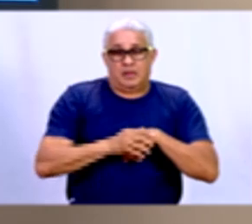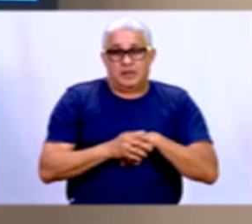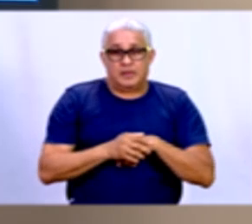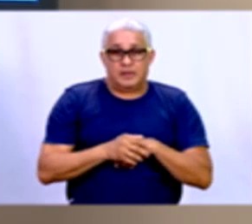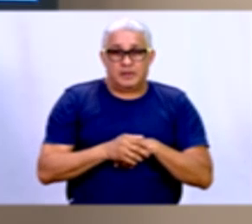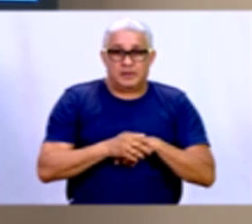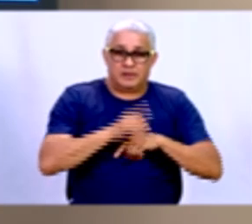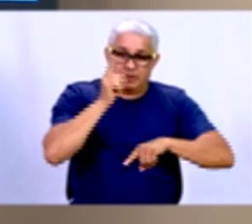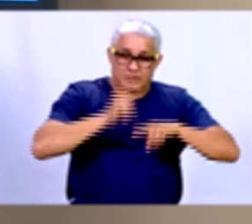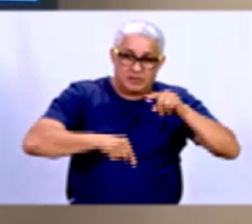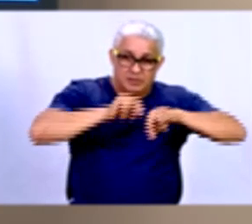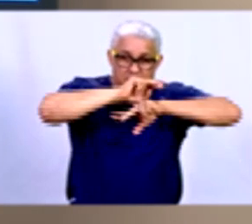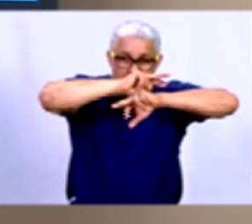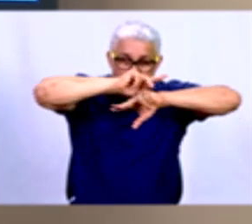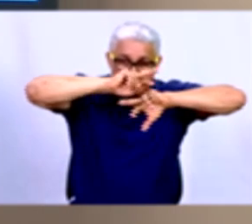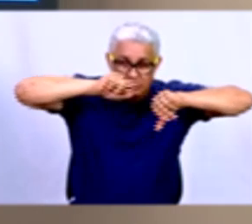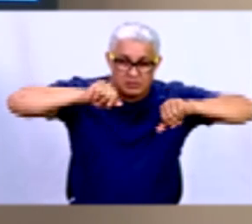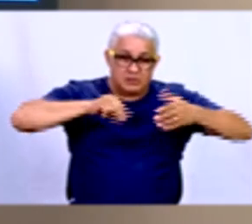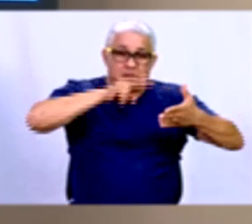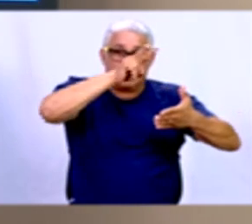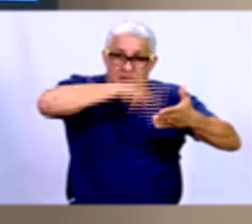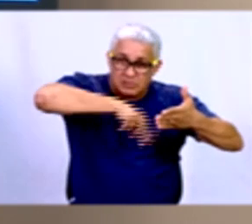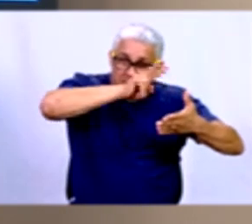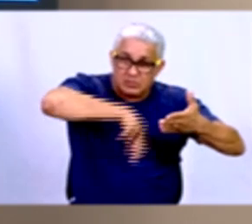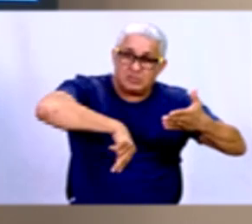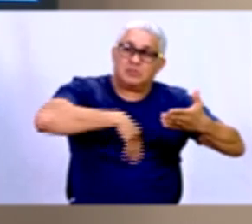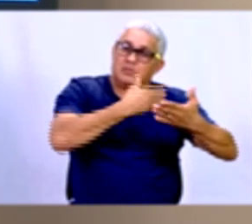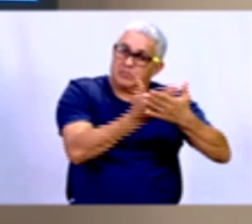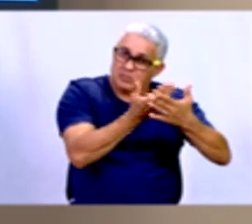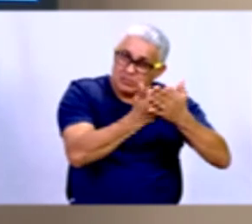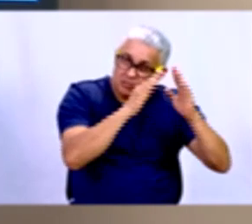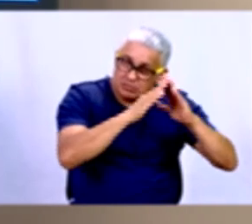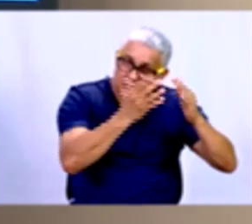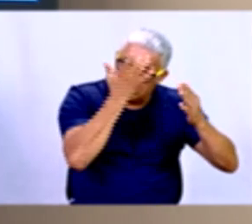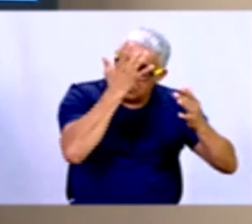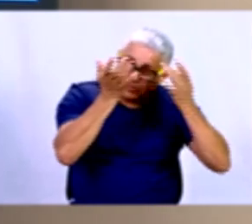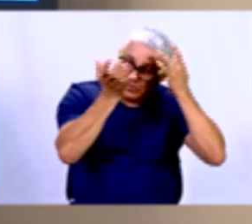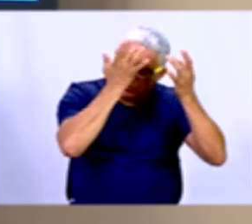o material seja lido, é importante que vocês estudem em casa.